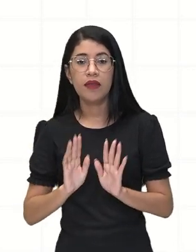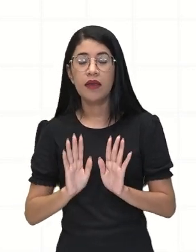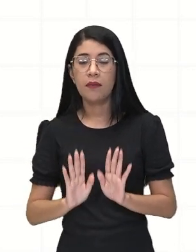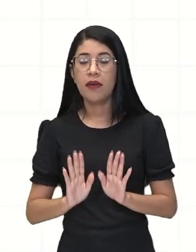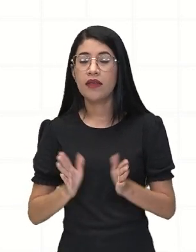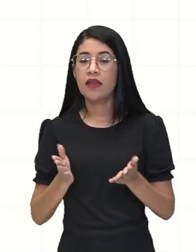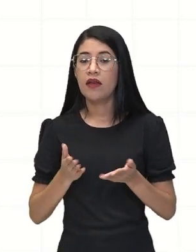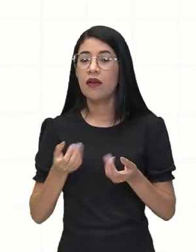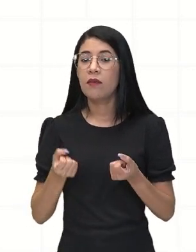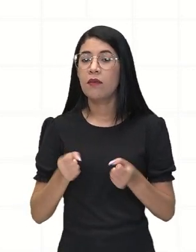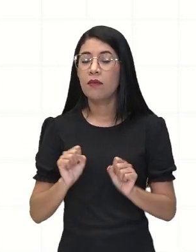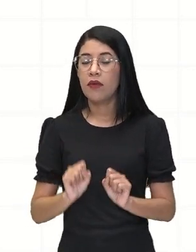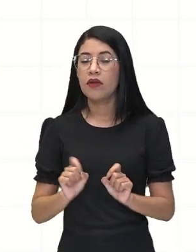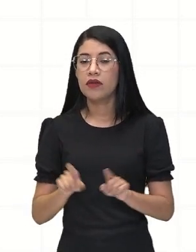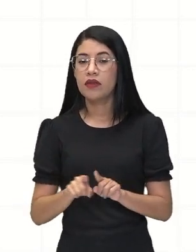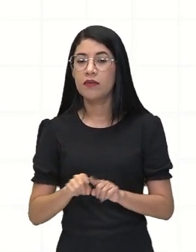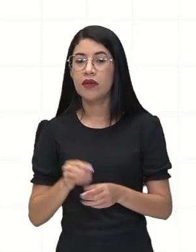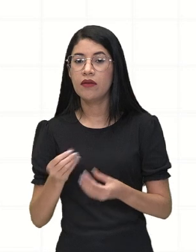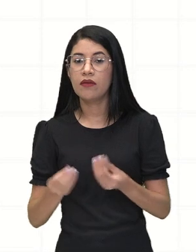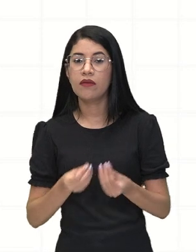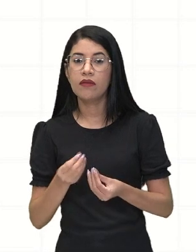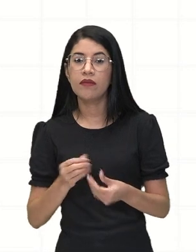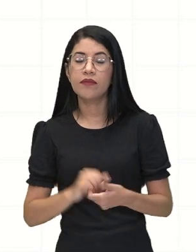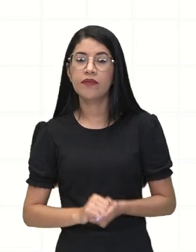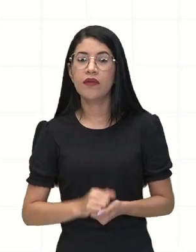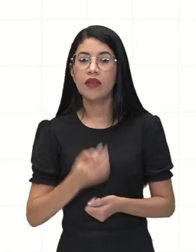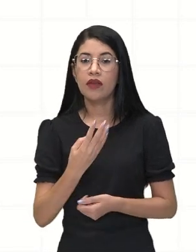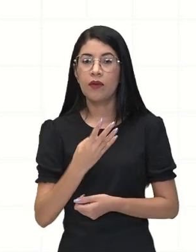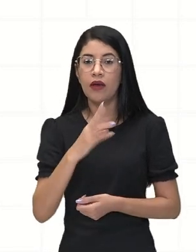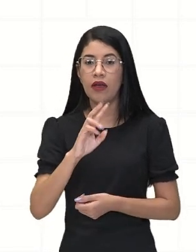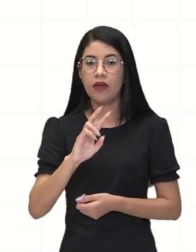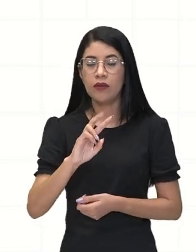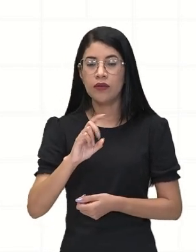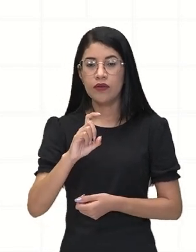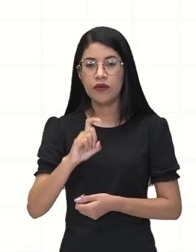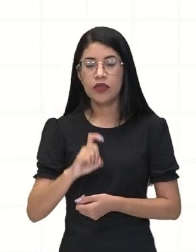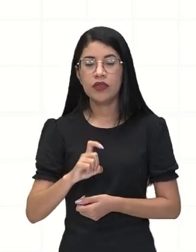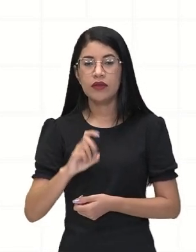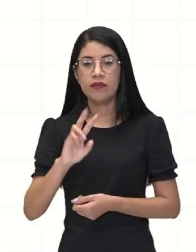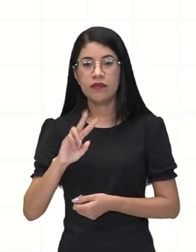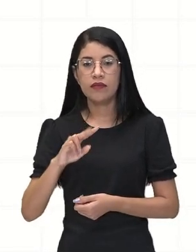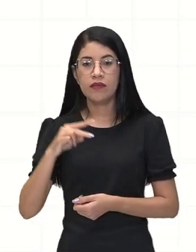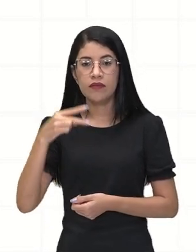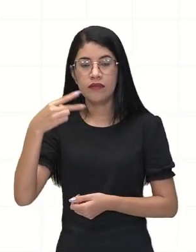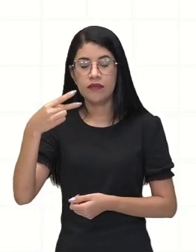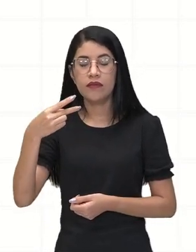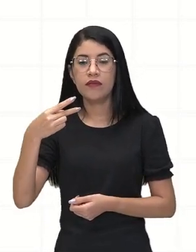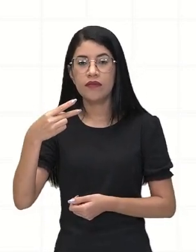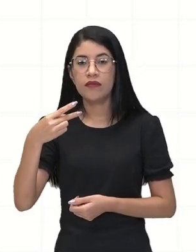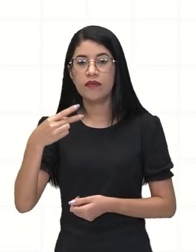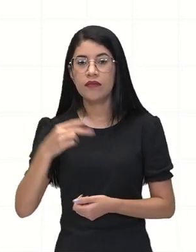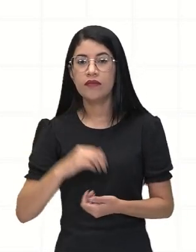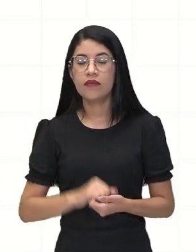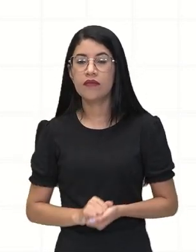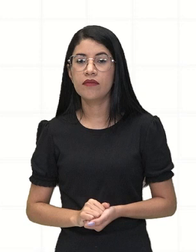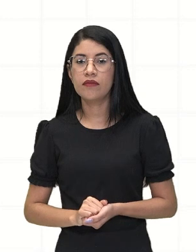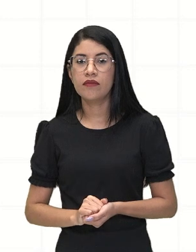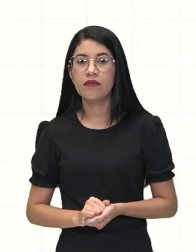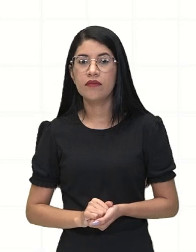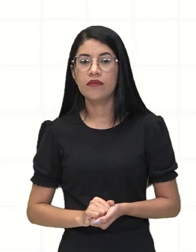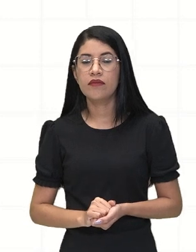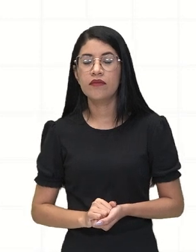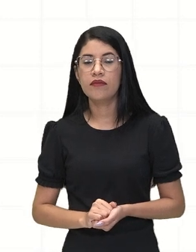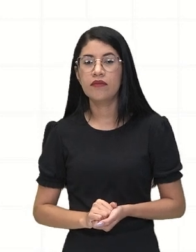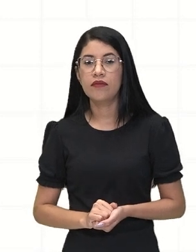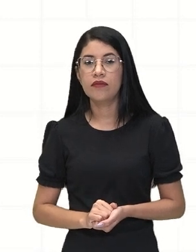posso escrever como sendo quem? 4 vezes x ao quadrado. Beleza?